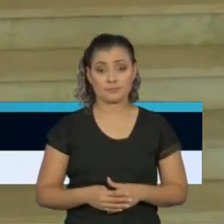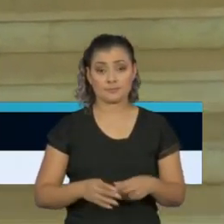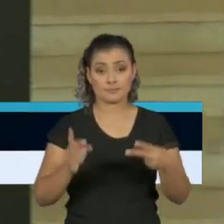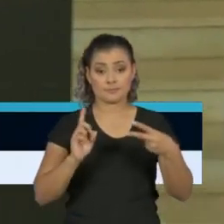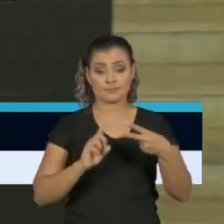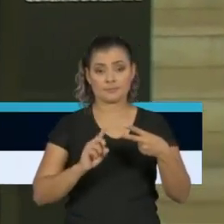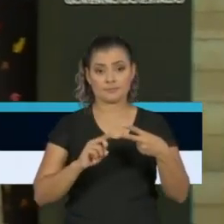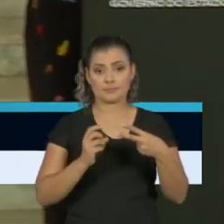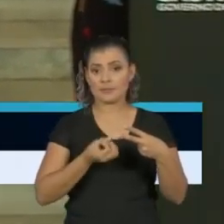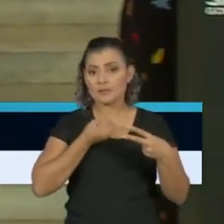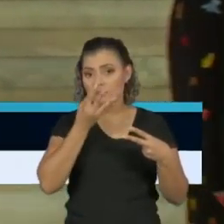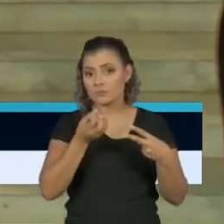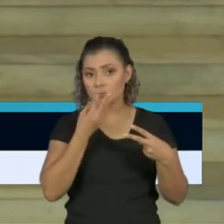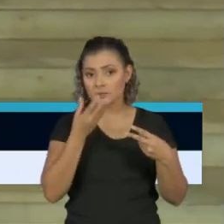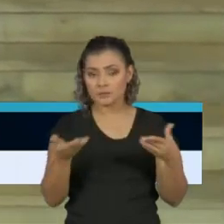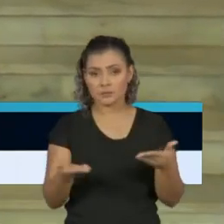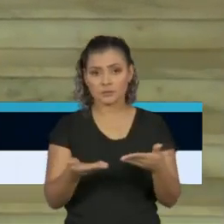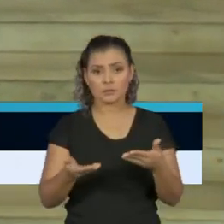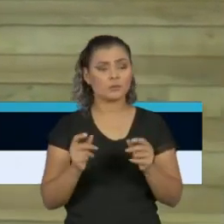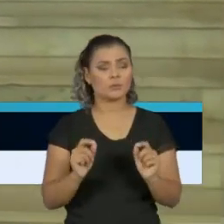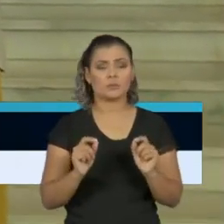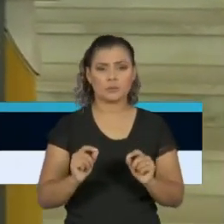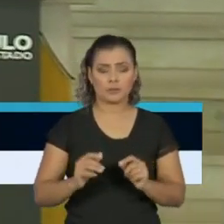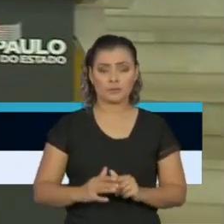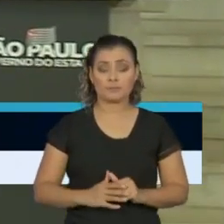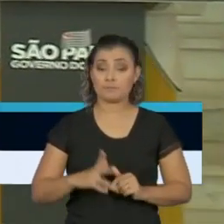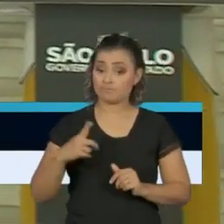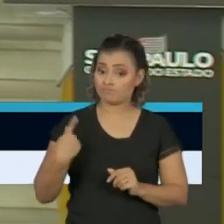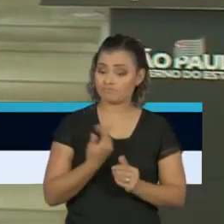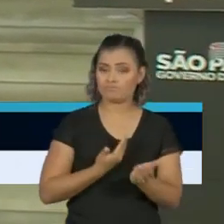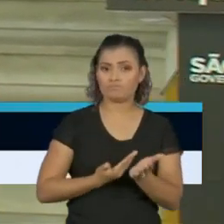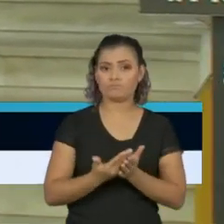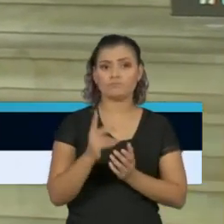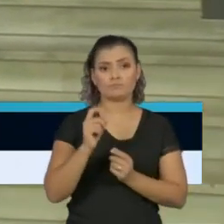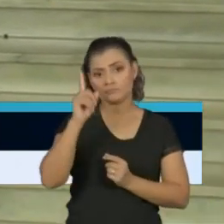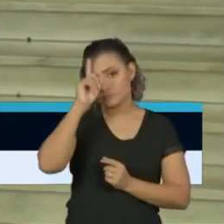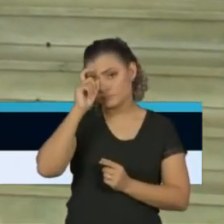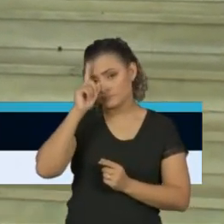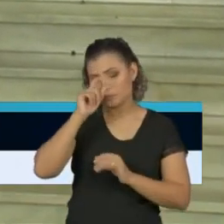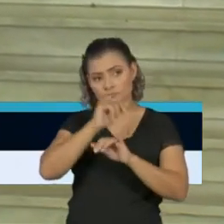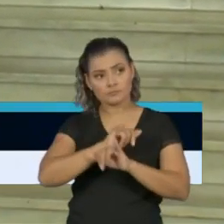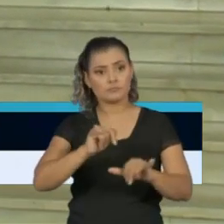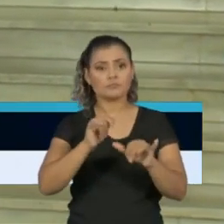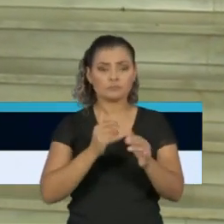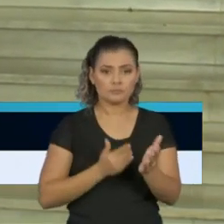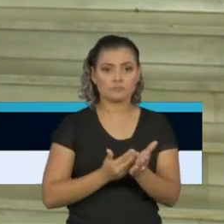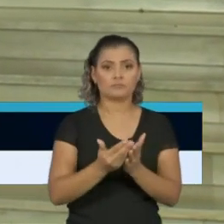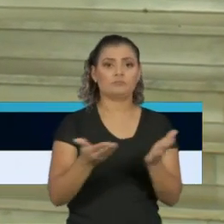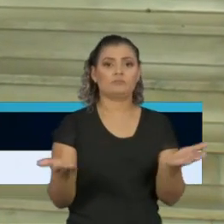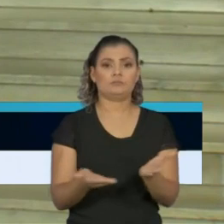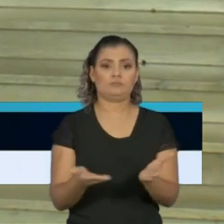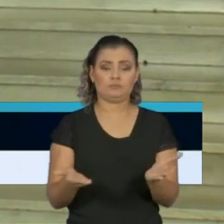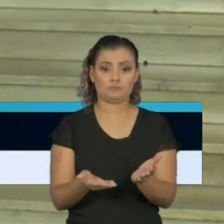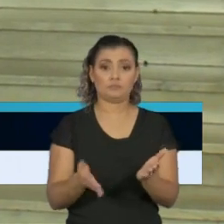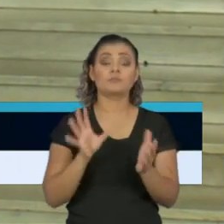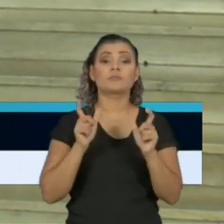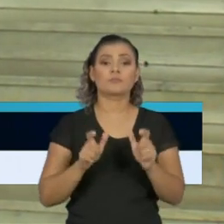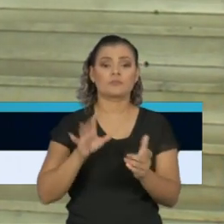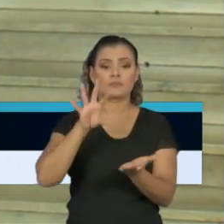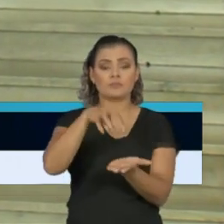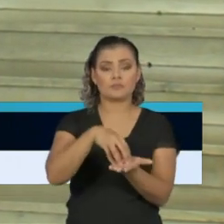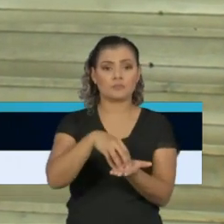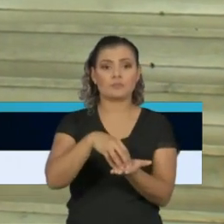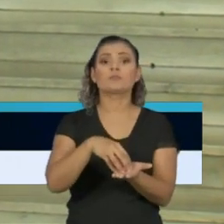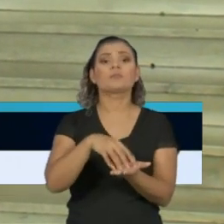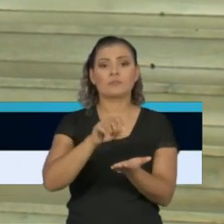Segunda informação, vamos implementar mais um hospital de campanha, desta feita no complexo do